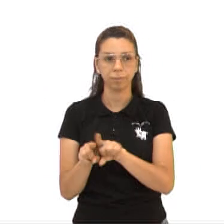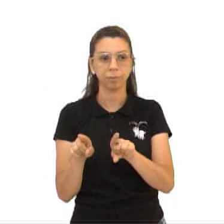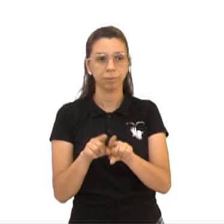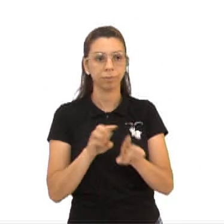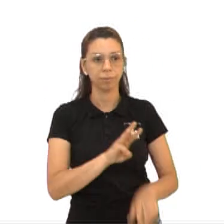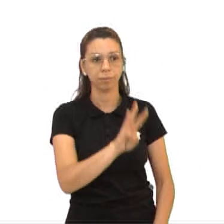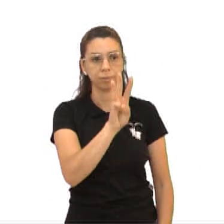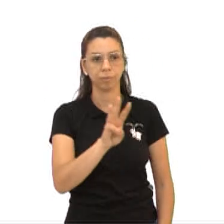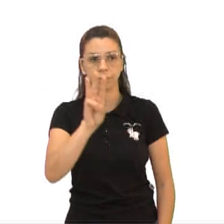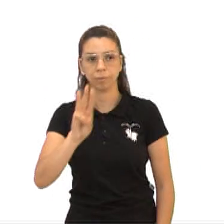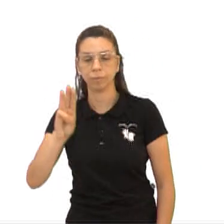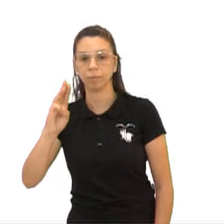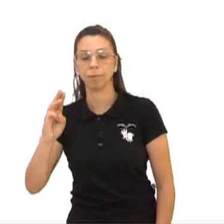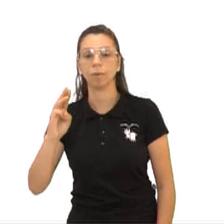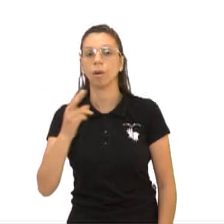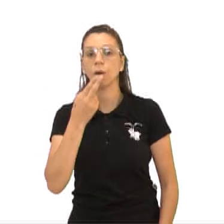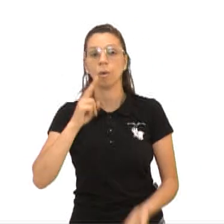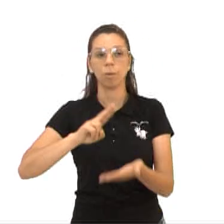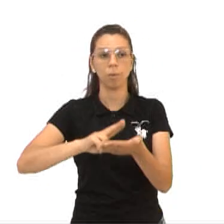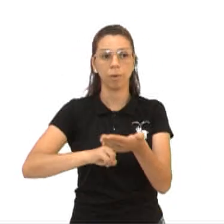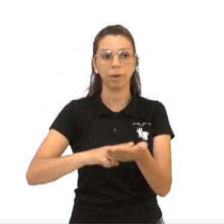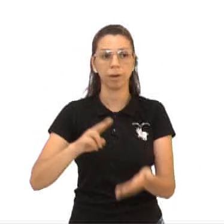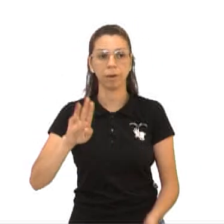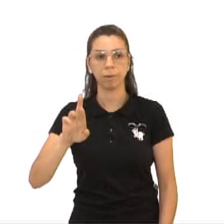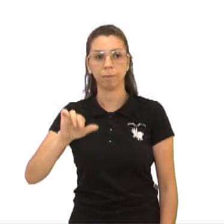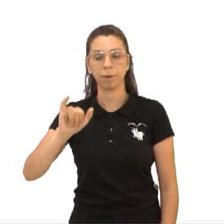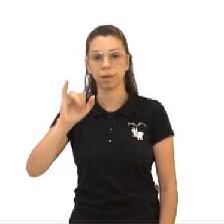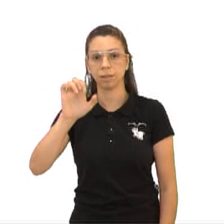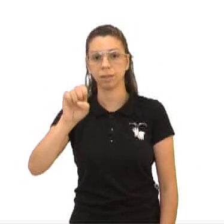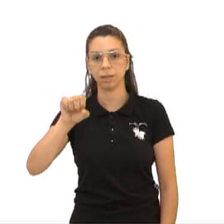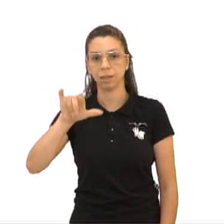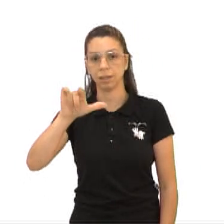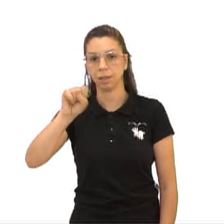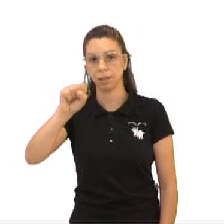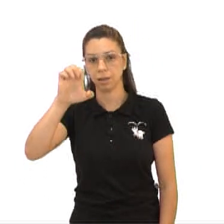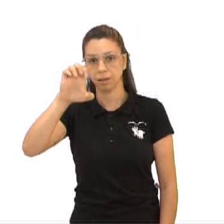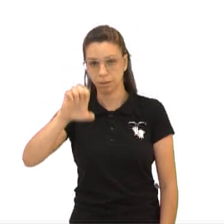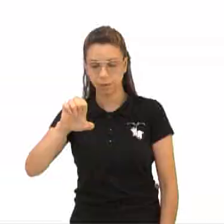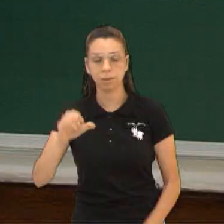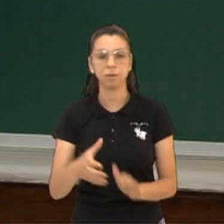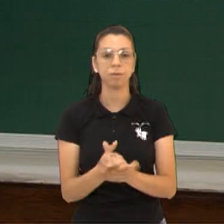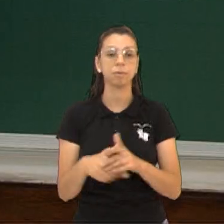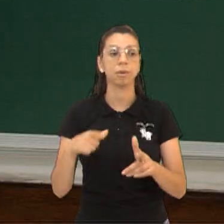site Correio Brasiliense. E olha só, gente, o efeito estufa